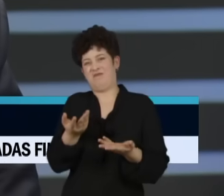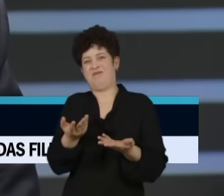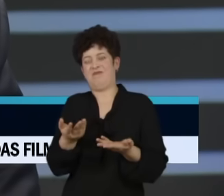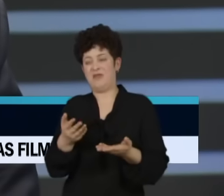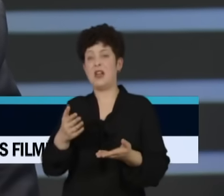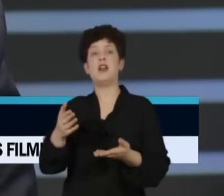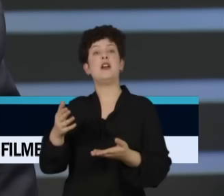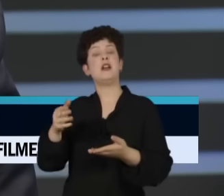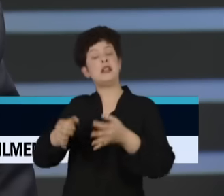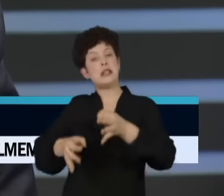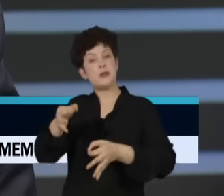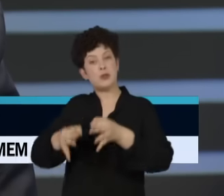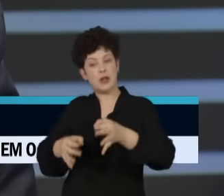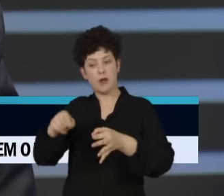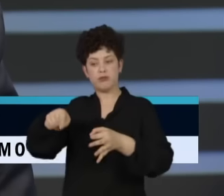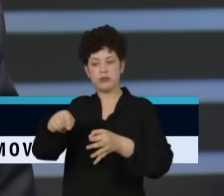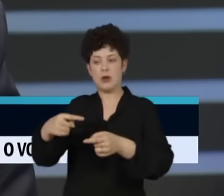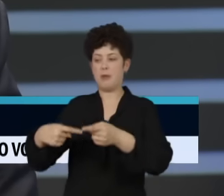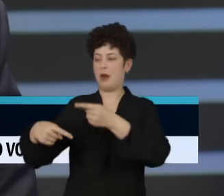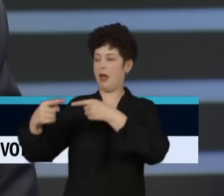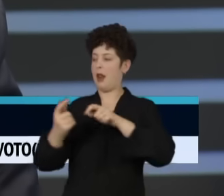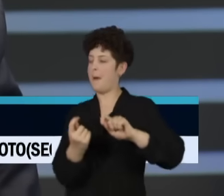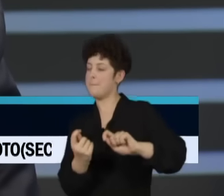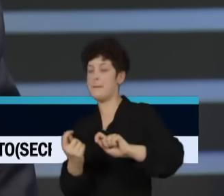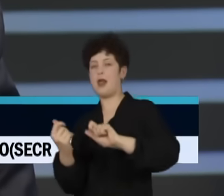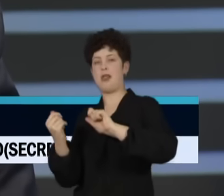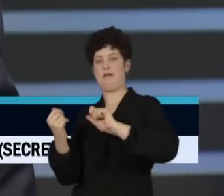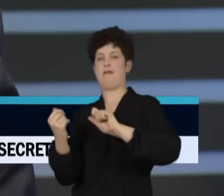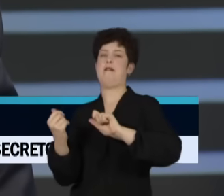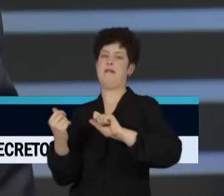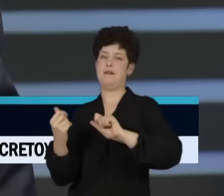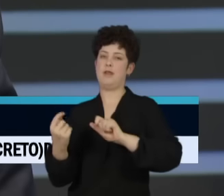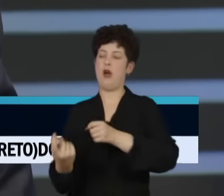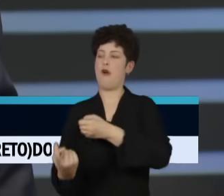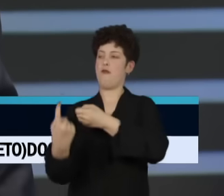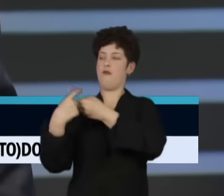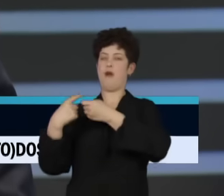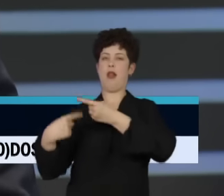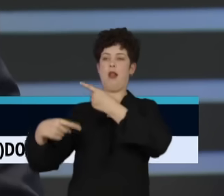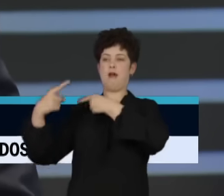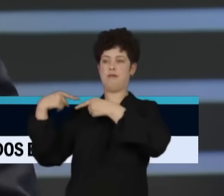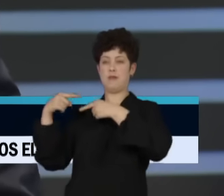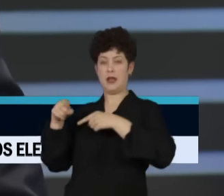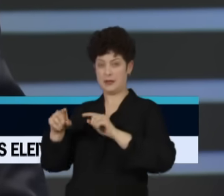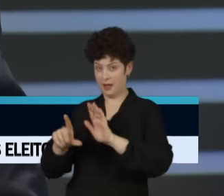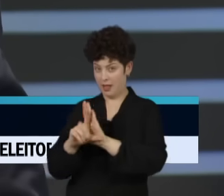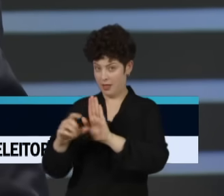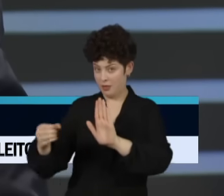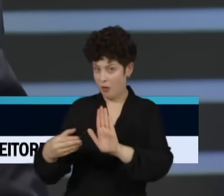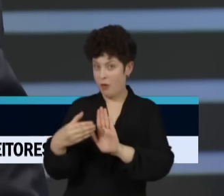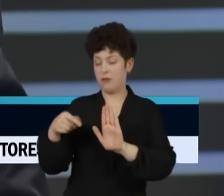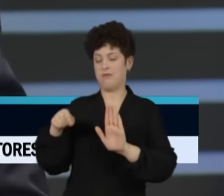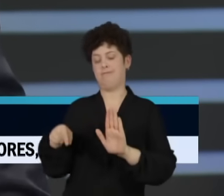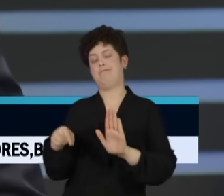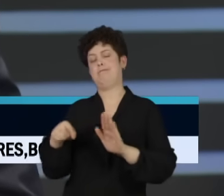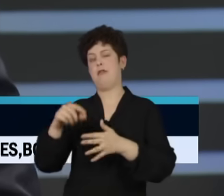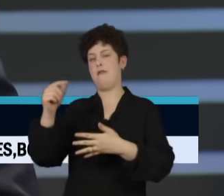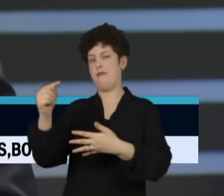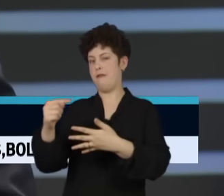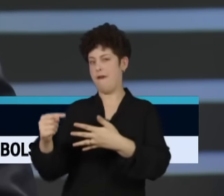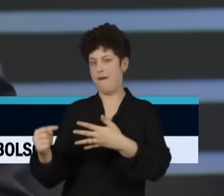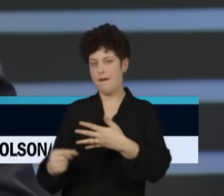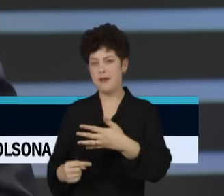tribunais essa questão da retroatividade benéfica. Agora, o que que acontece? Essa nova lei trouxe uma série de de